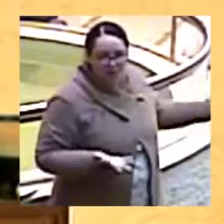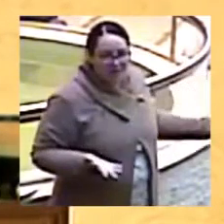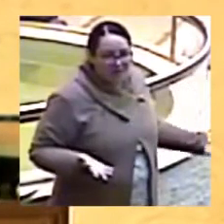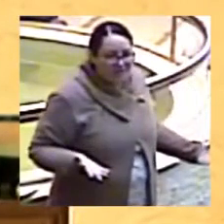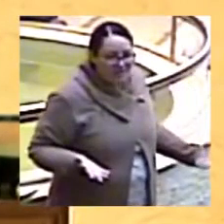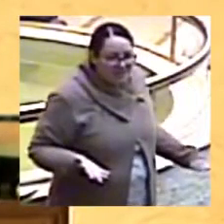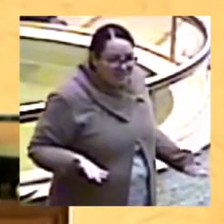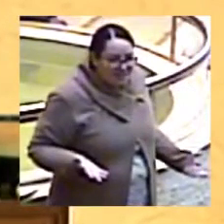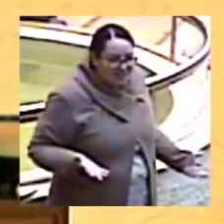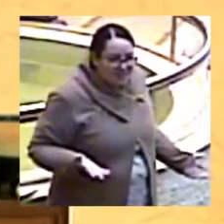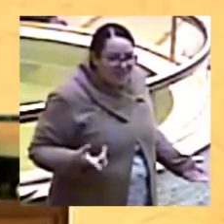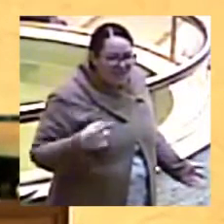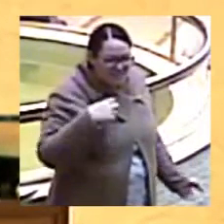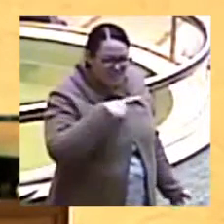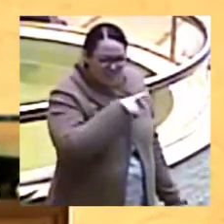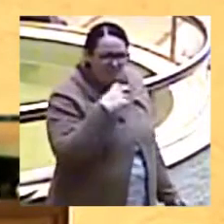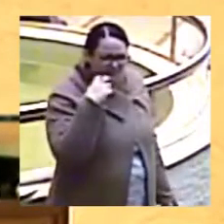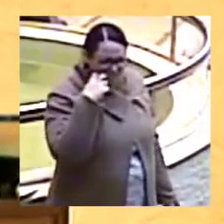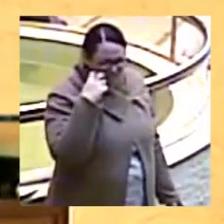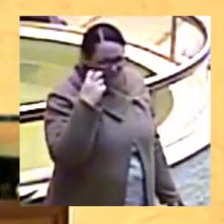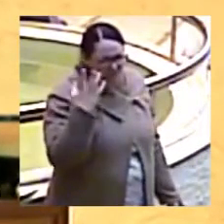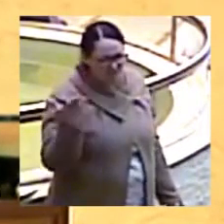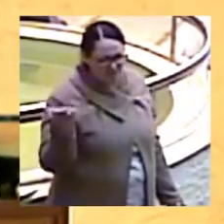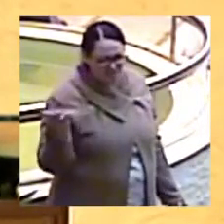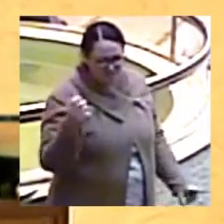E ponto chegou a nossa sociedade.